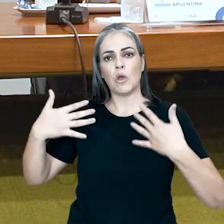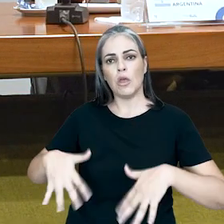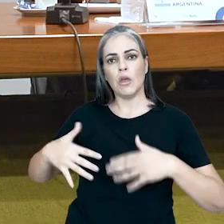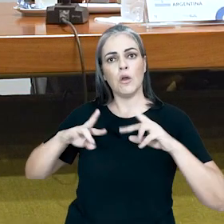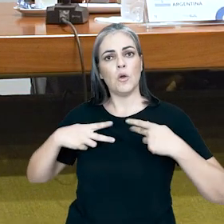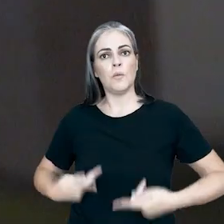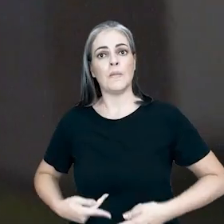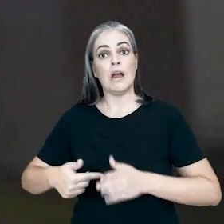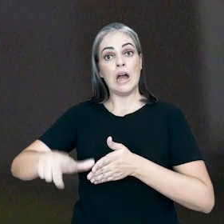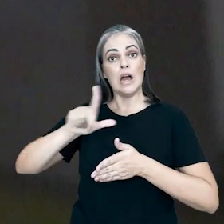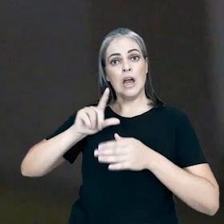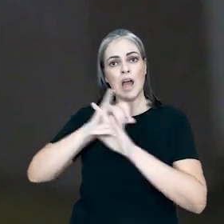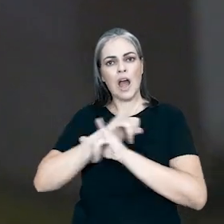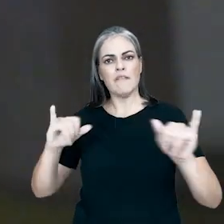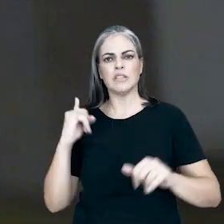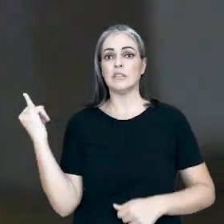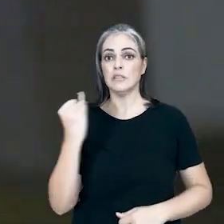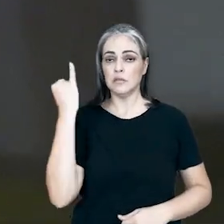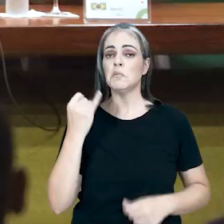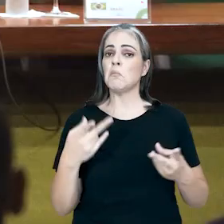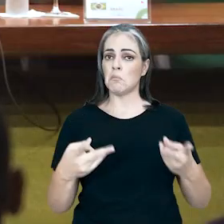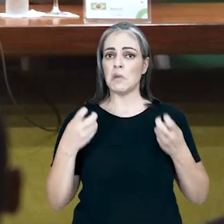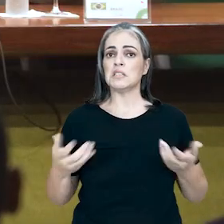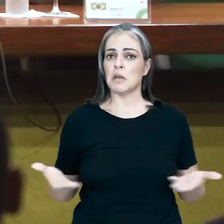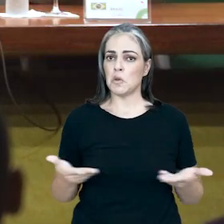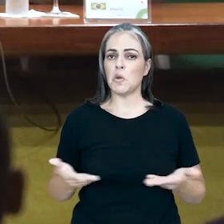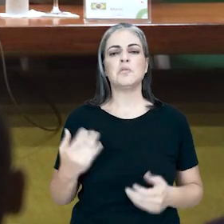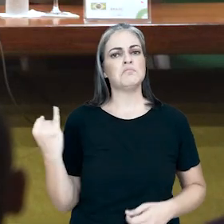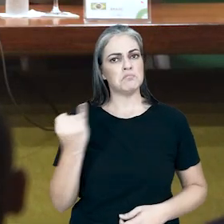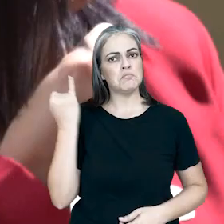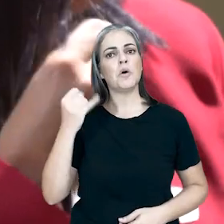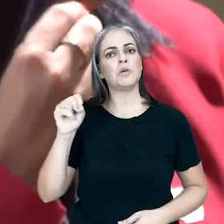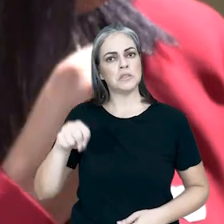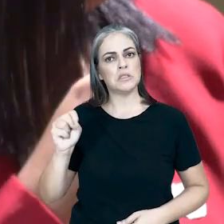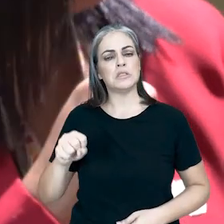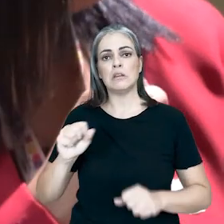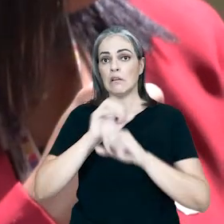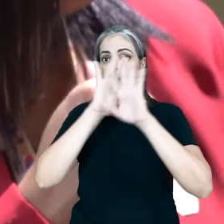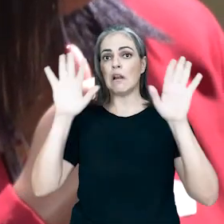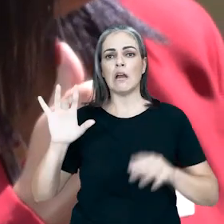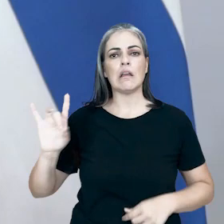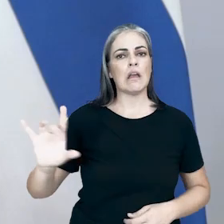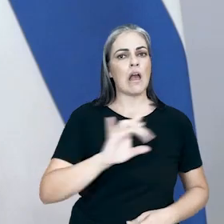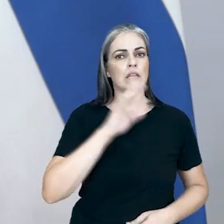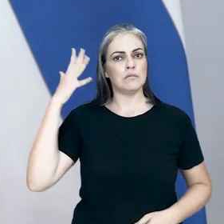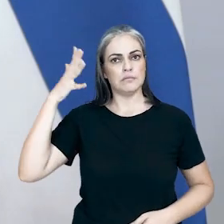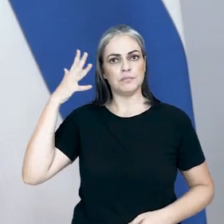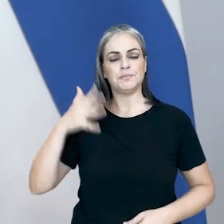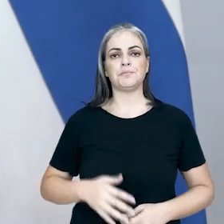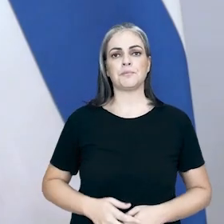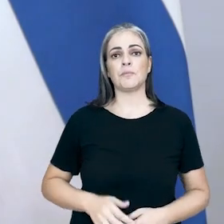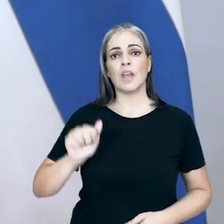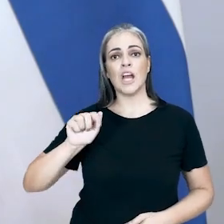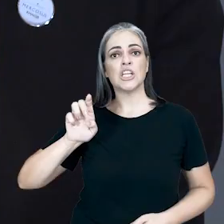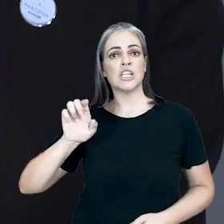e alertas precoces é da maior importância, e isso ficou muito claro hoje aqui nas palavras dos